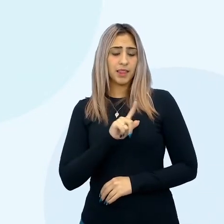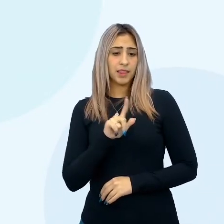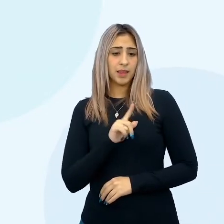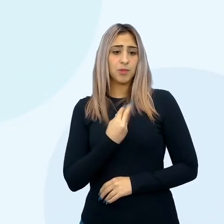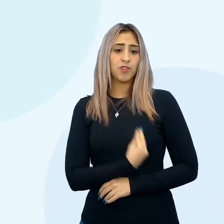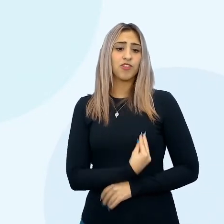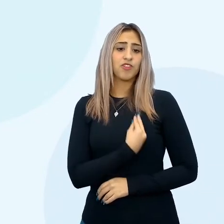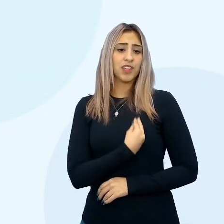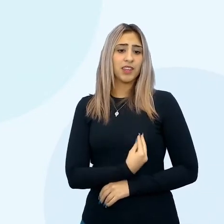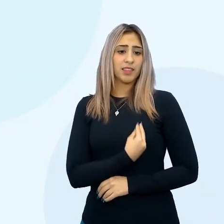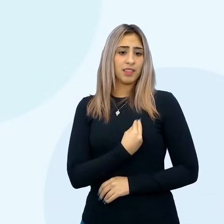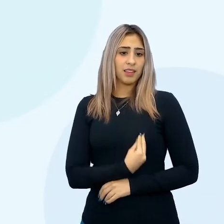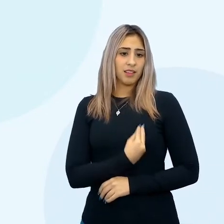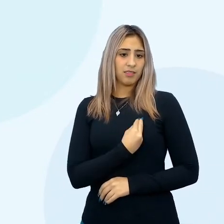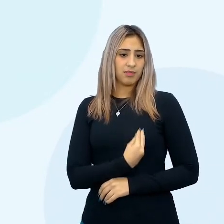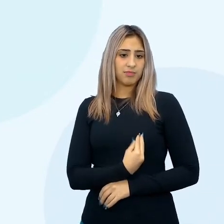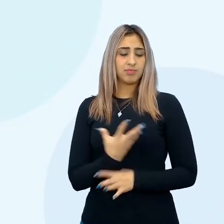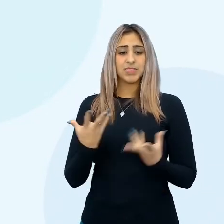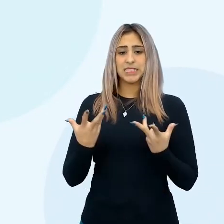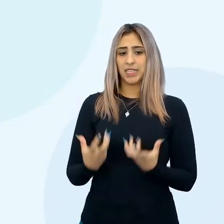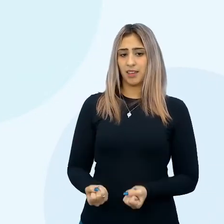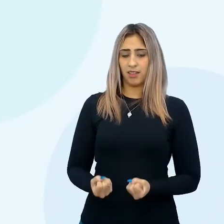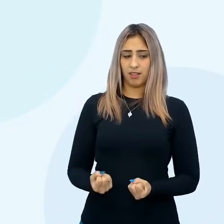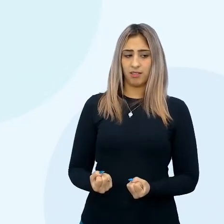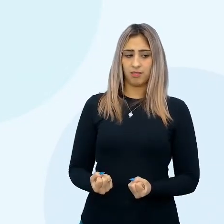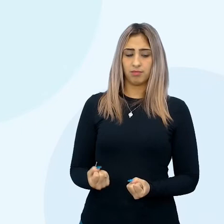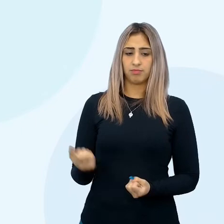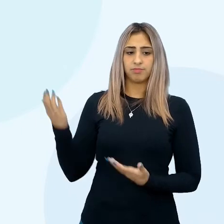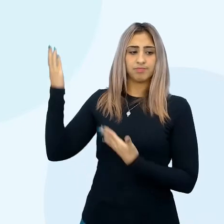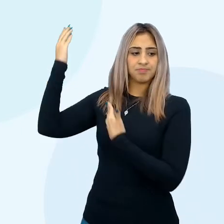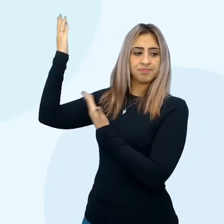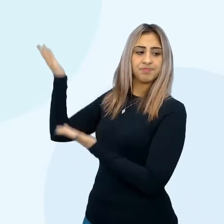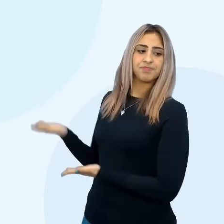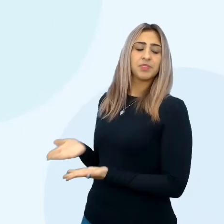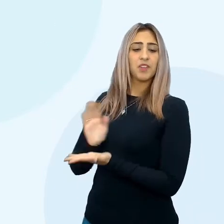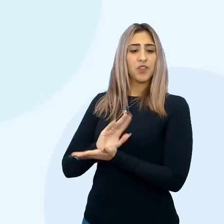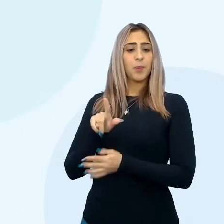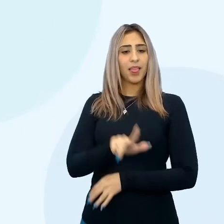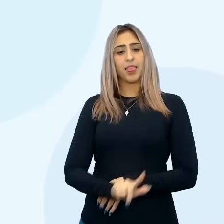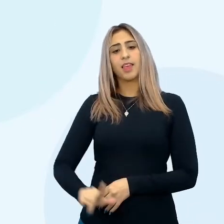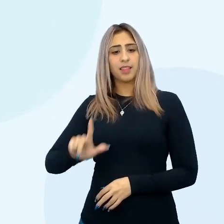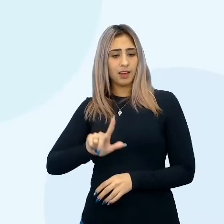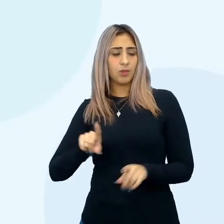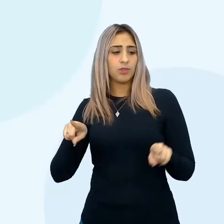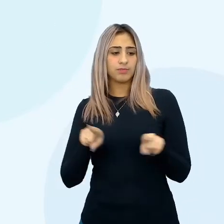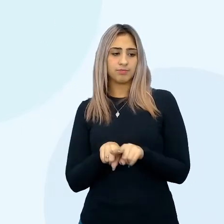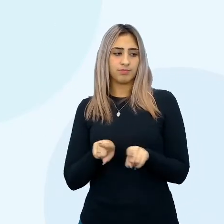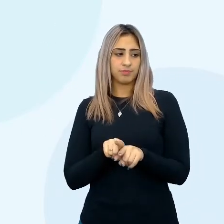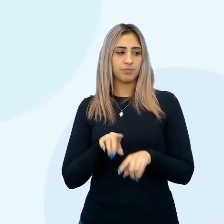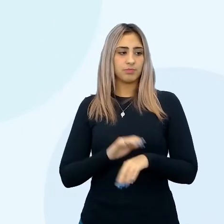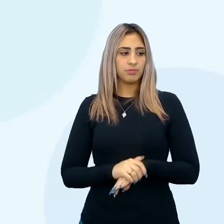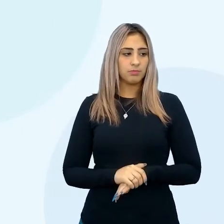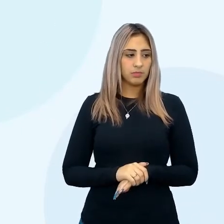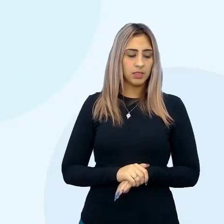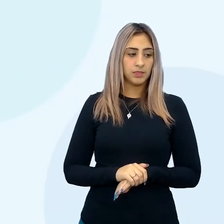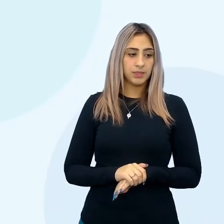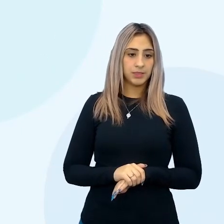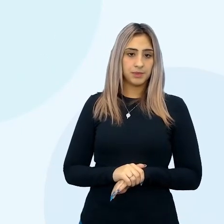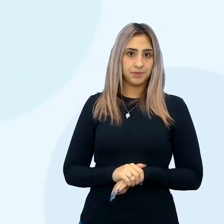Vidas Secas, lá em Alagoas, né? Nelson Pereira dos Anjos, que é a literatura e cinema se